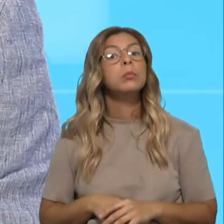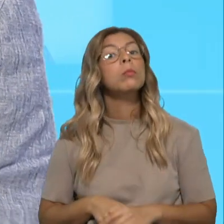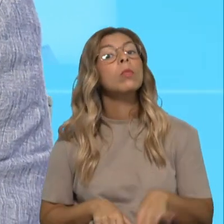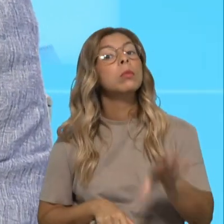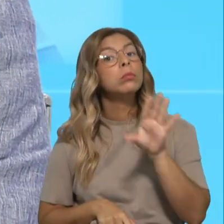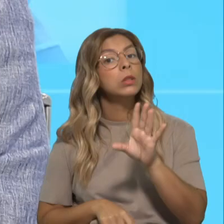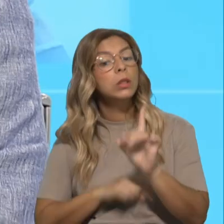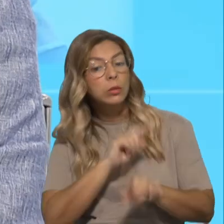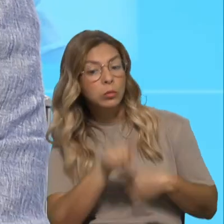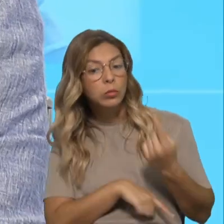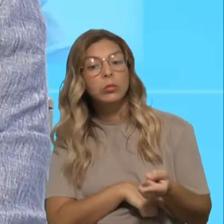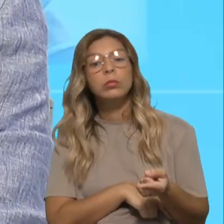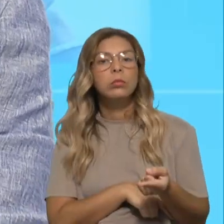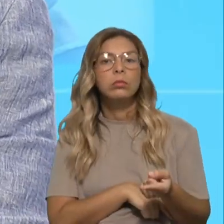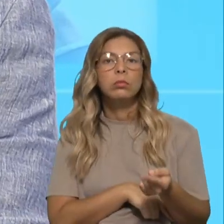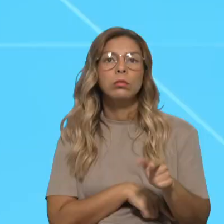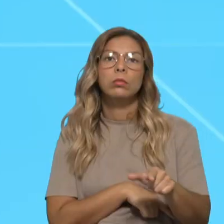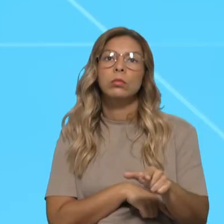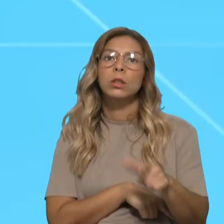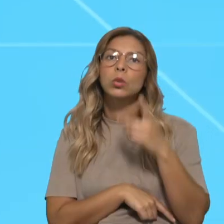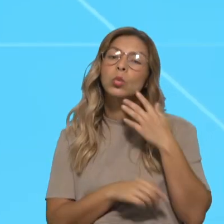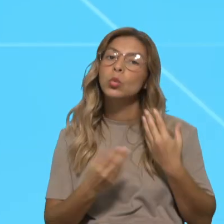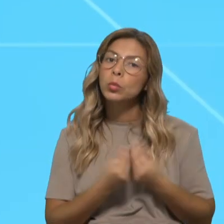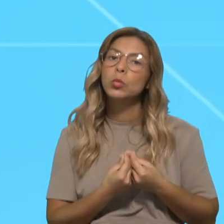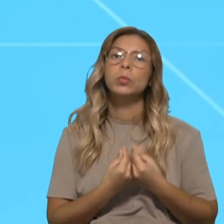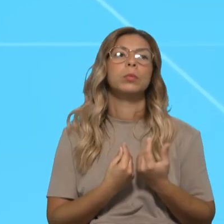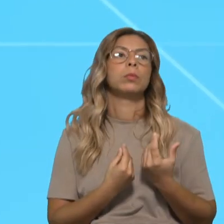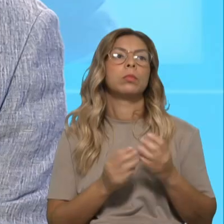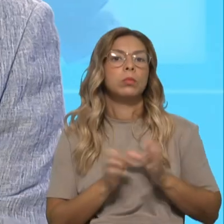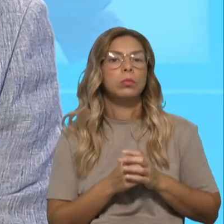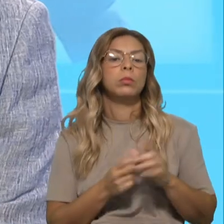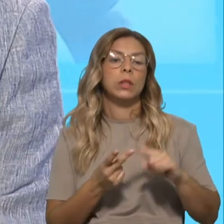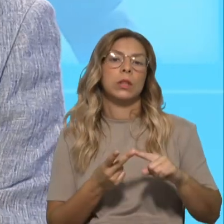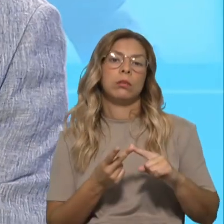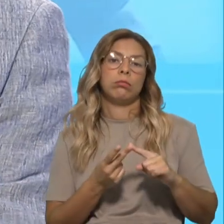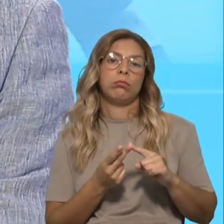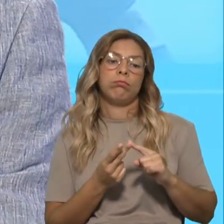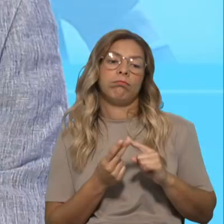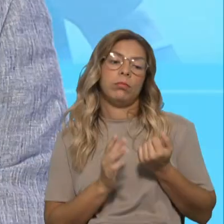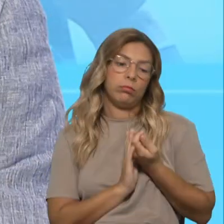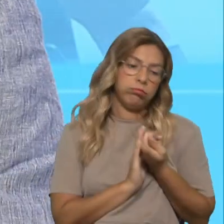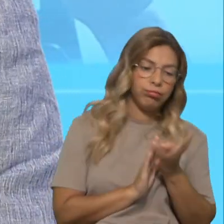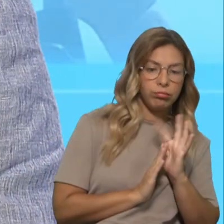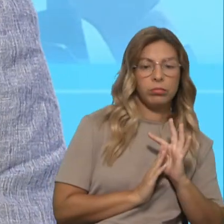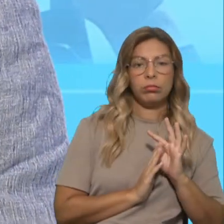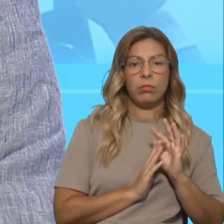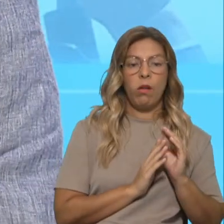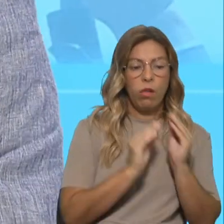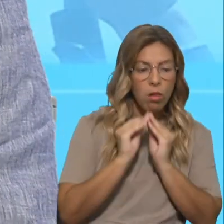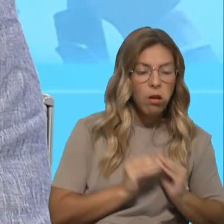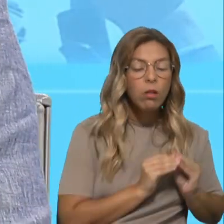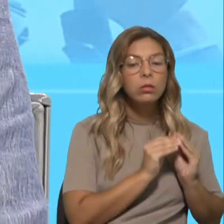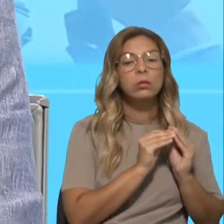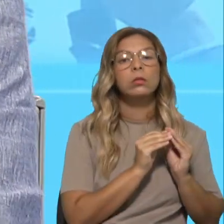leva ao entrincheiramento das pessoas em grupos, em pequenas tribos, não é? Que ocupam o aparelho de Estado e,